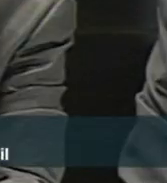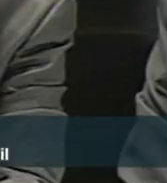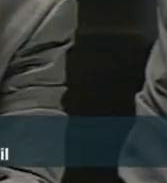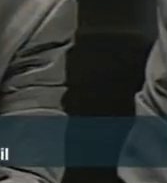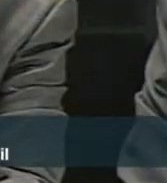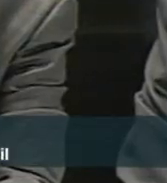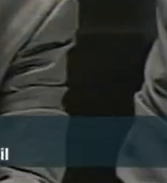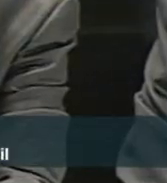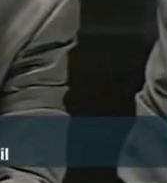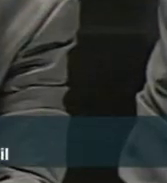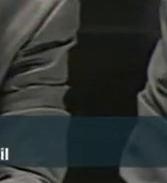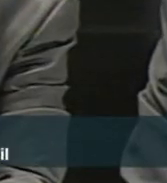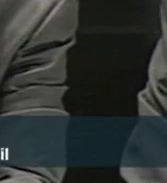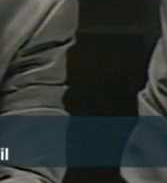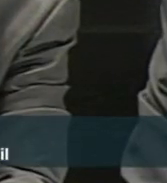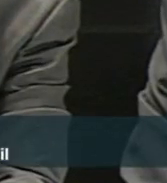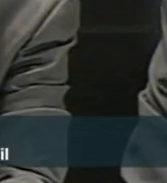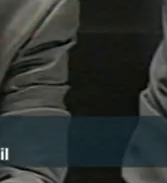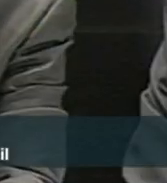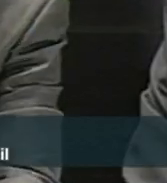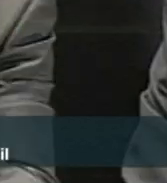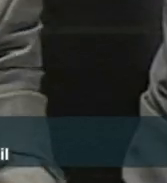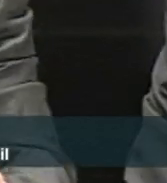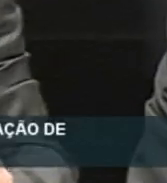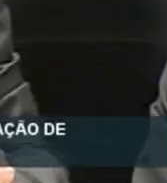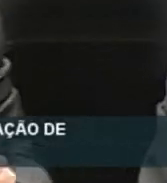passo a palavra ao ministro Pepe Vargas.